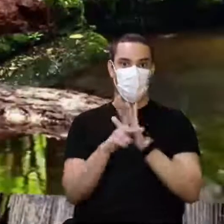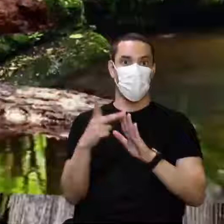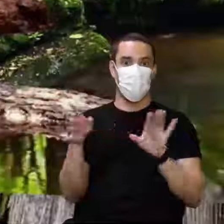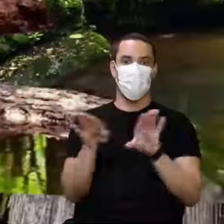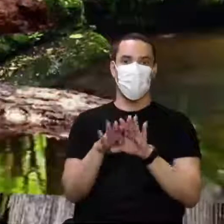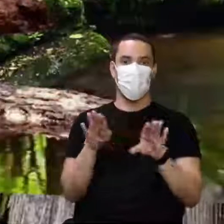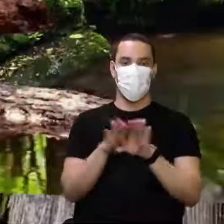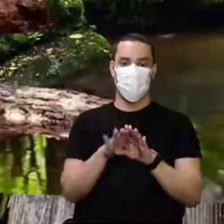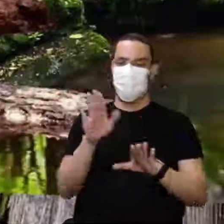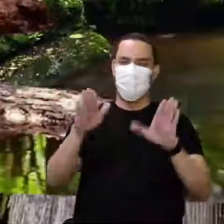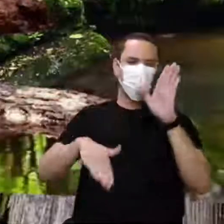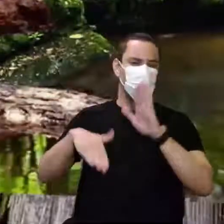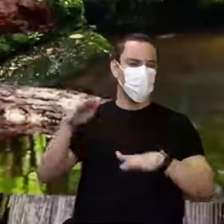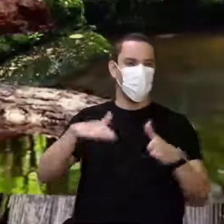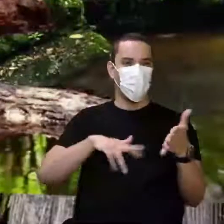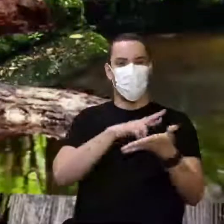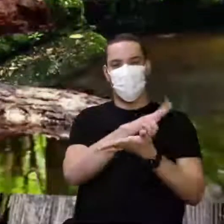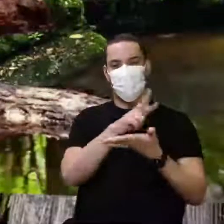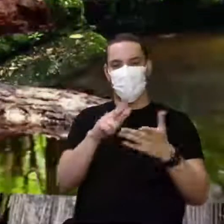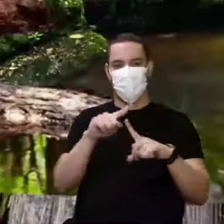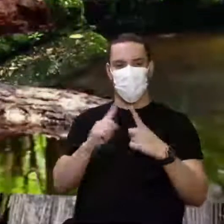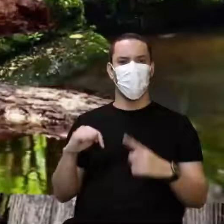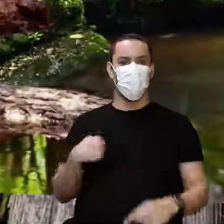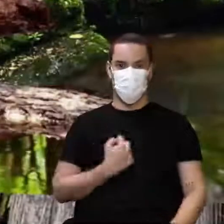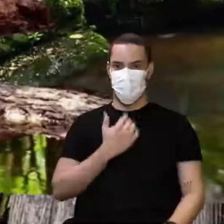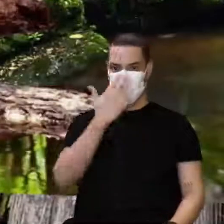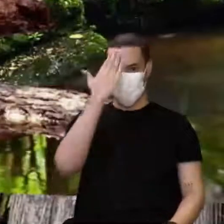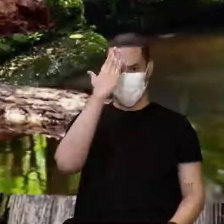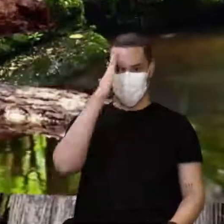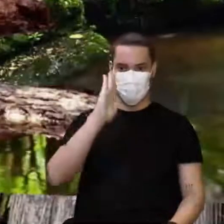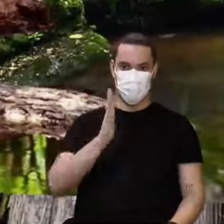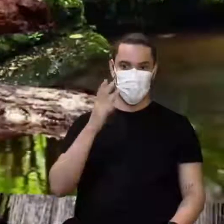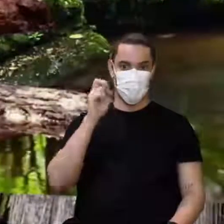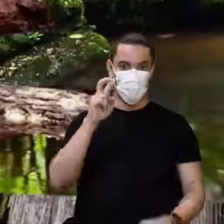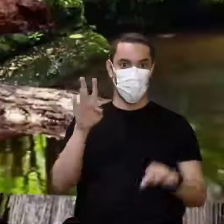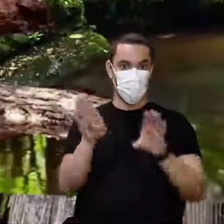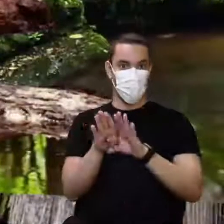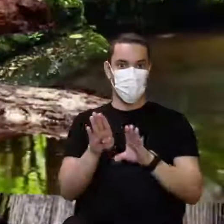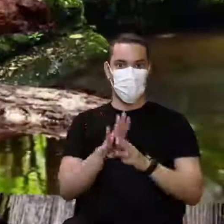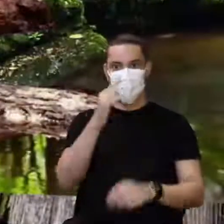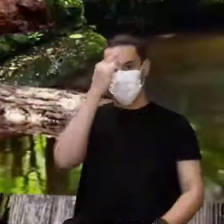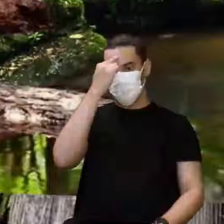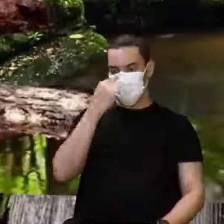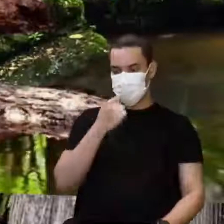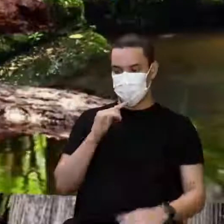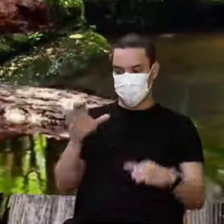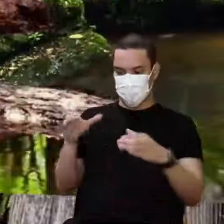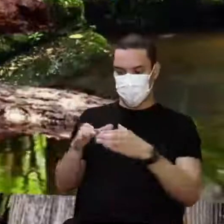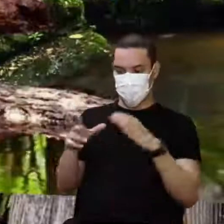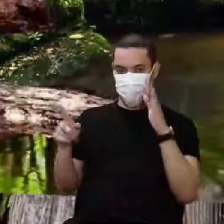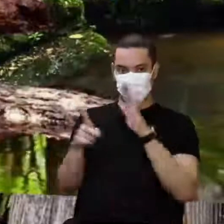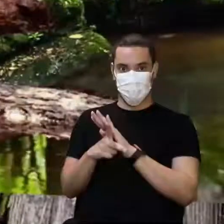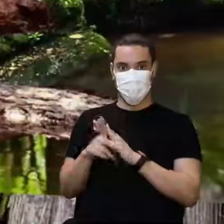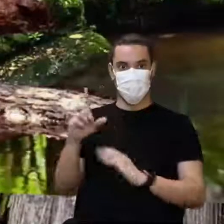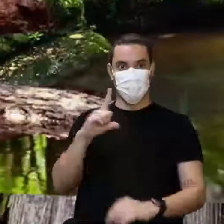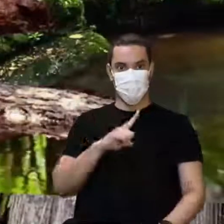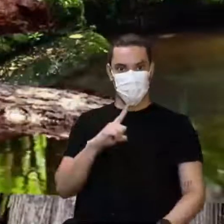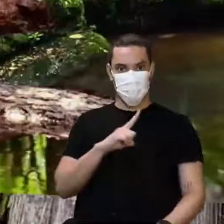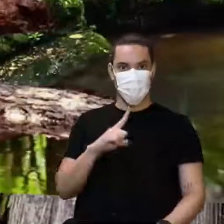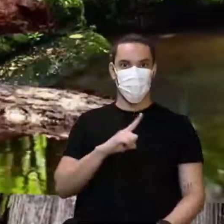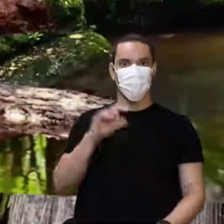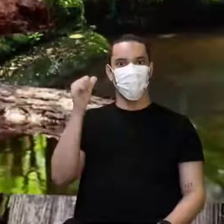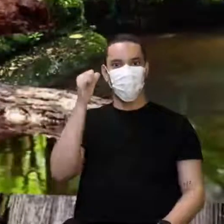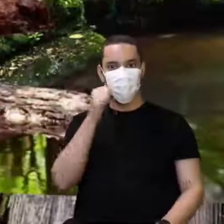tá bom? Mas vai depender aí. A gente sabe, a gente já viu isso também, que existem as espécies que têm os dois,